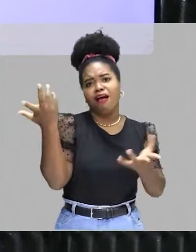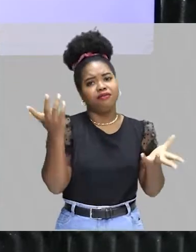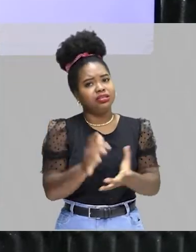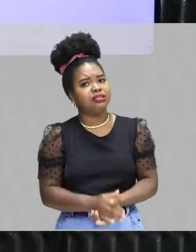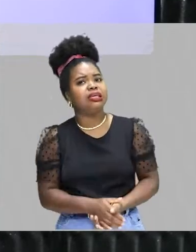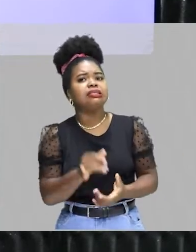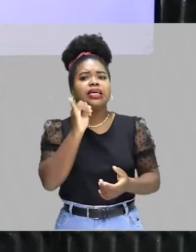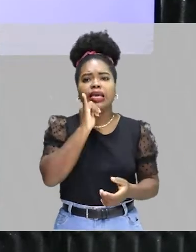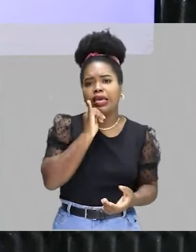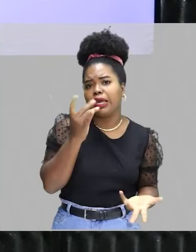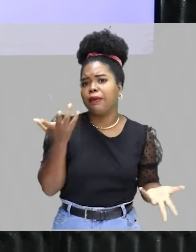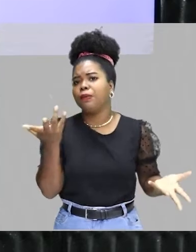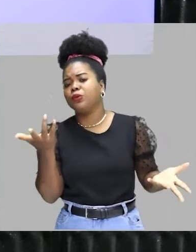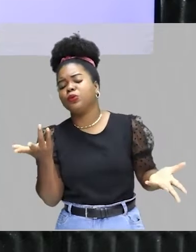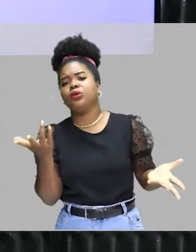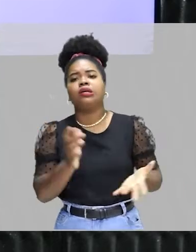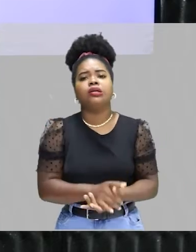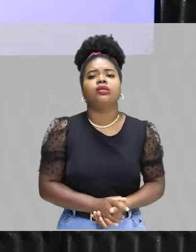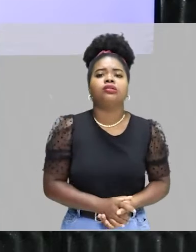dizer